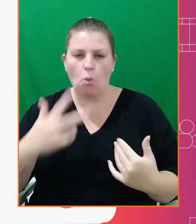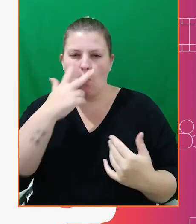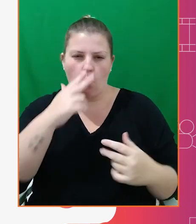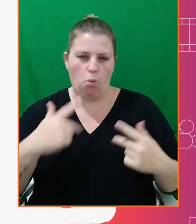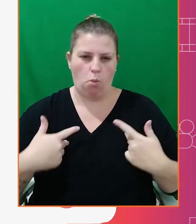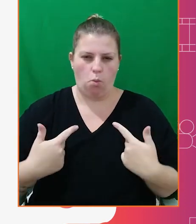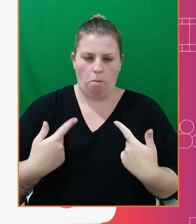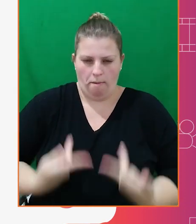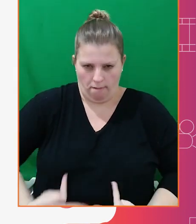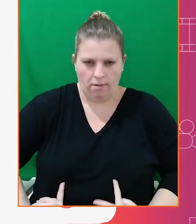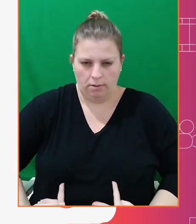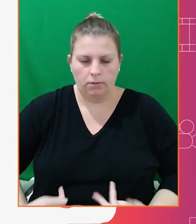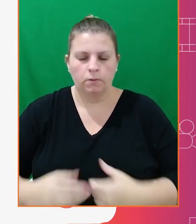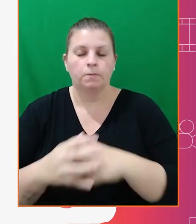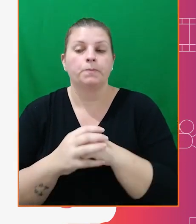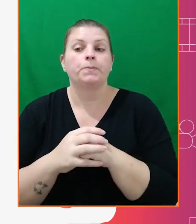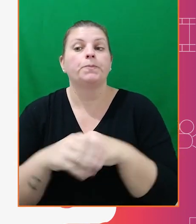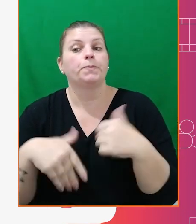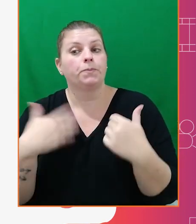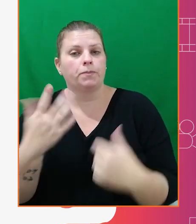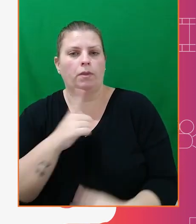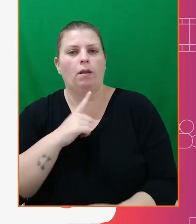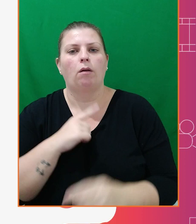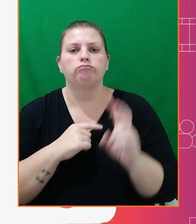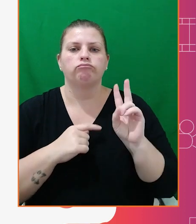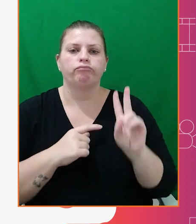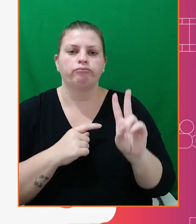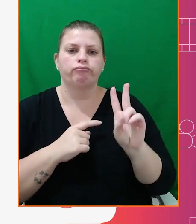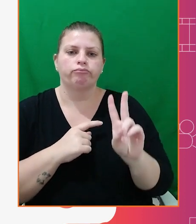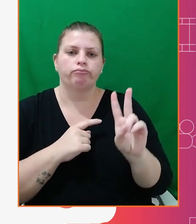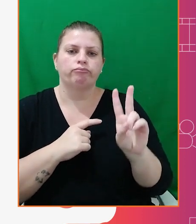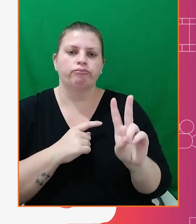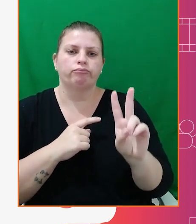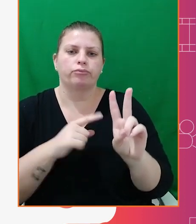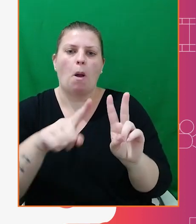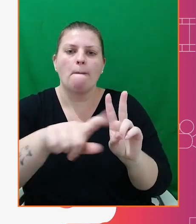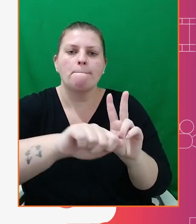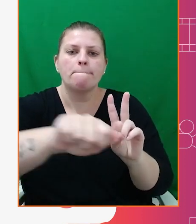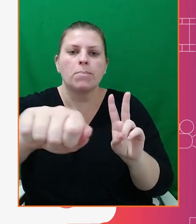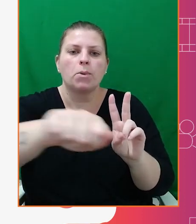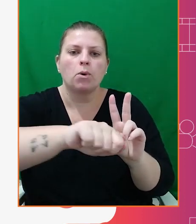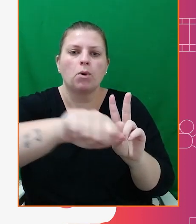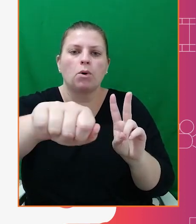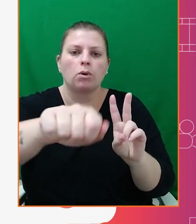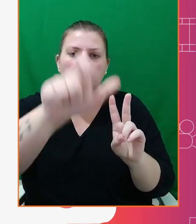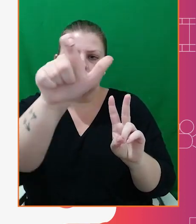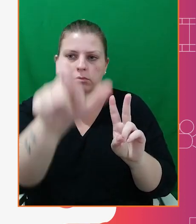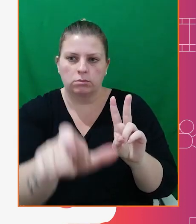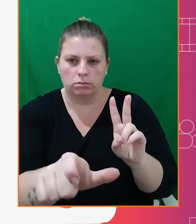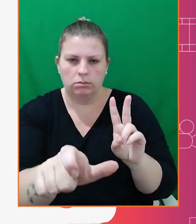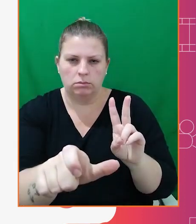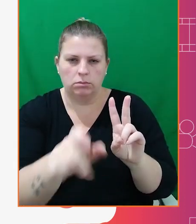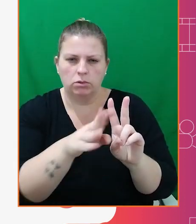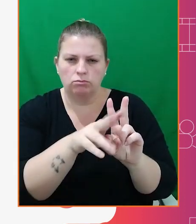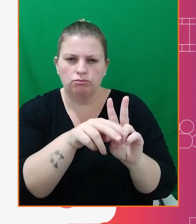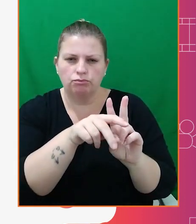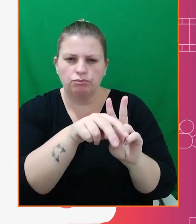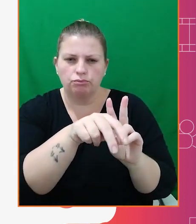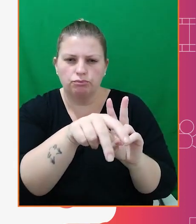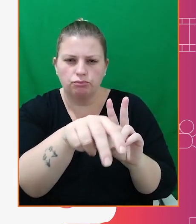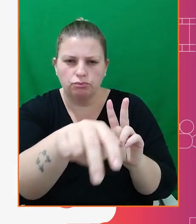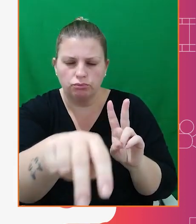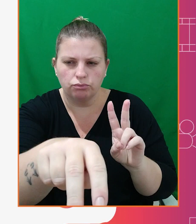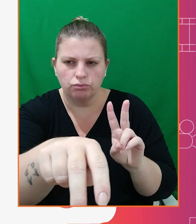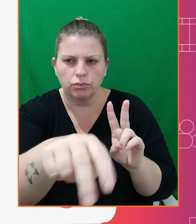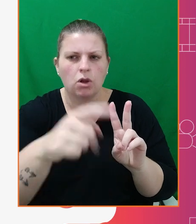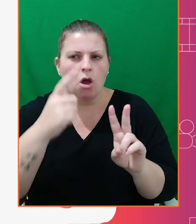humano. Nessa imagem, os dois personagens estão indo para uma porta no final do corredor. Repare que